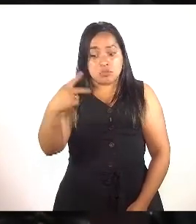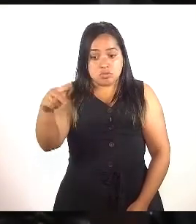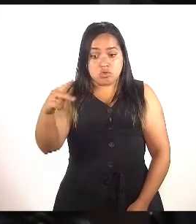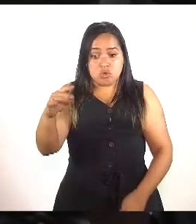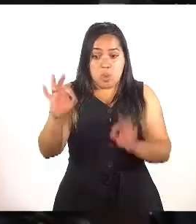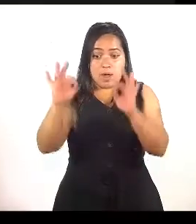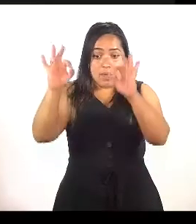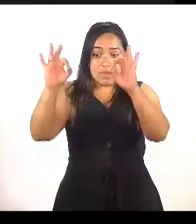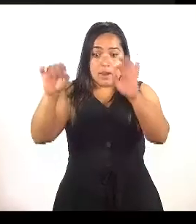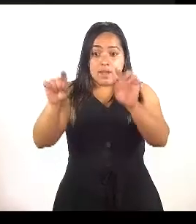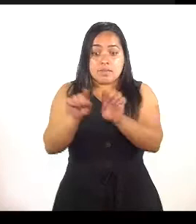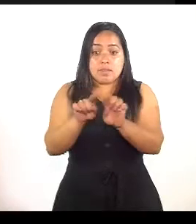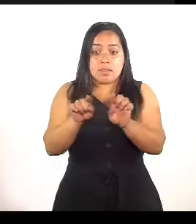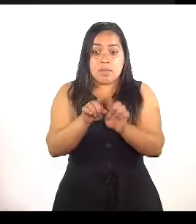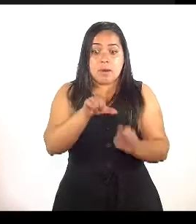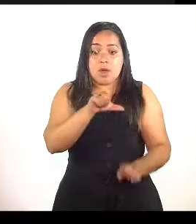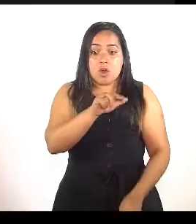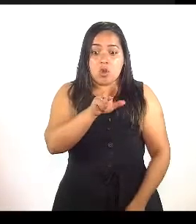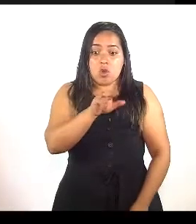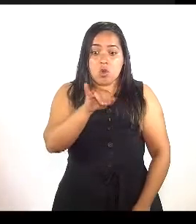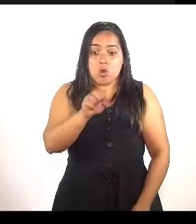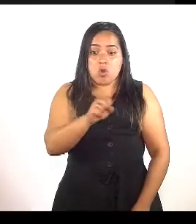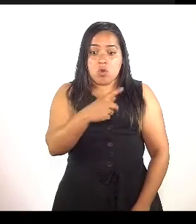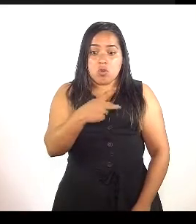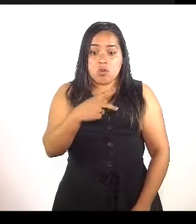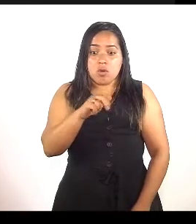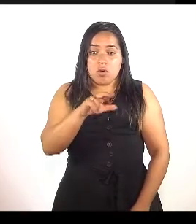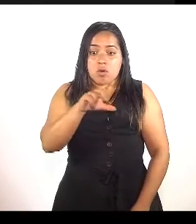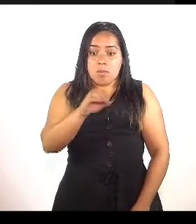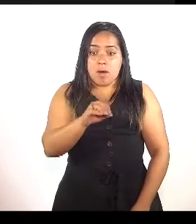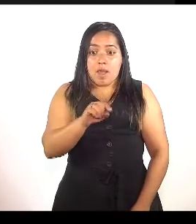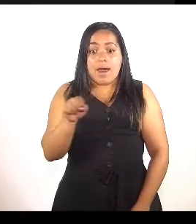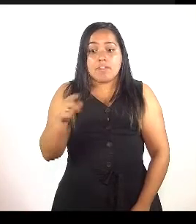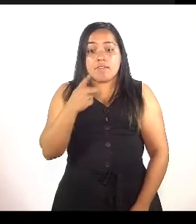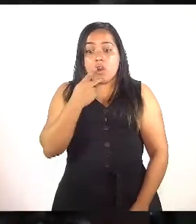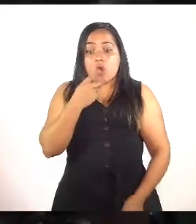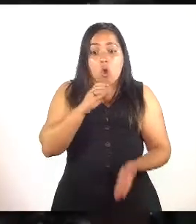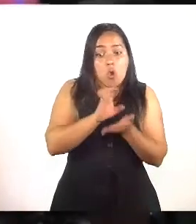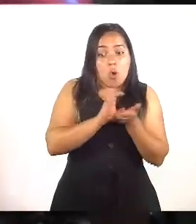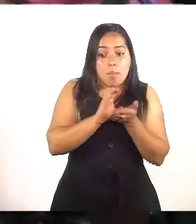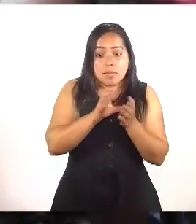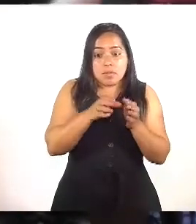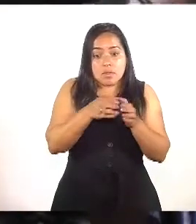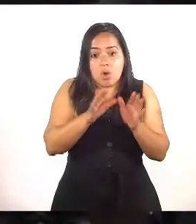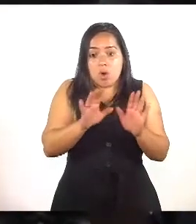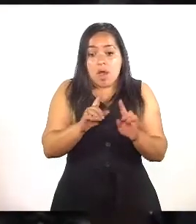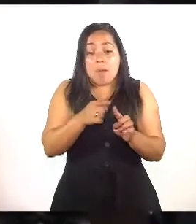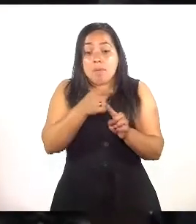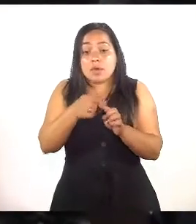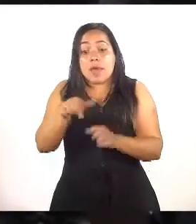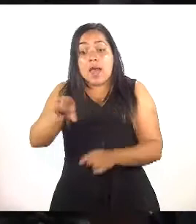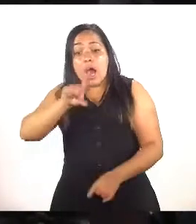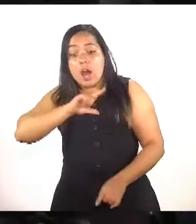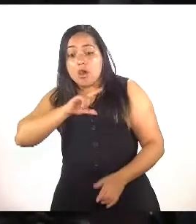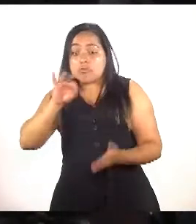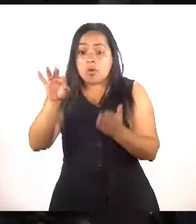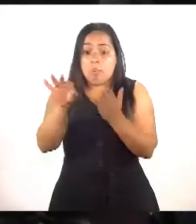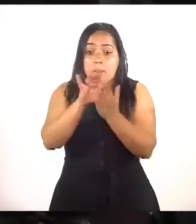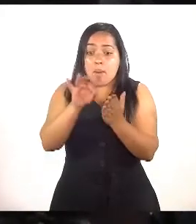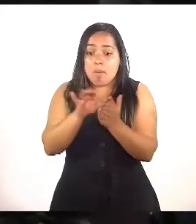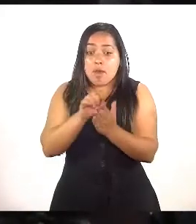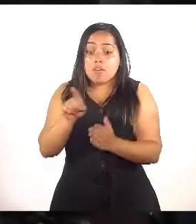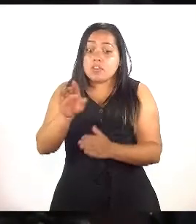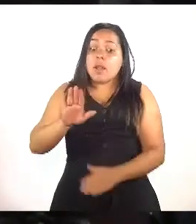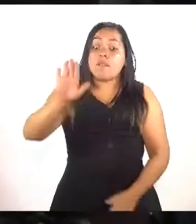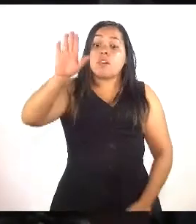Presidente, o Luiz Paulo é o último, porque eu não sou membro da comissão, só para manter a ordem. É porque ninguém tinha, até o senhor ter levantado o